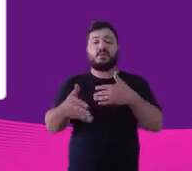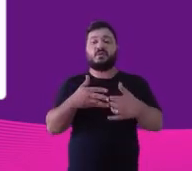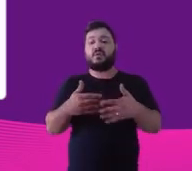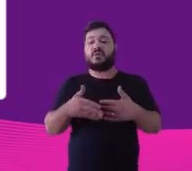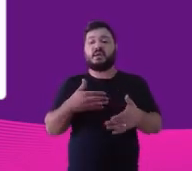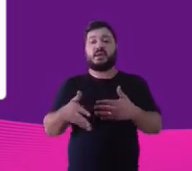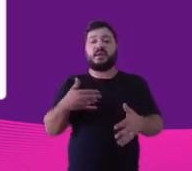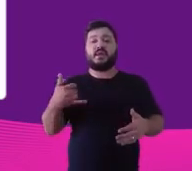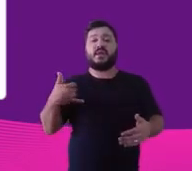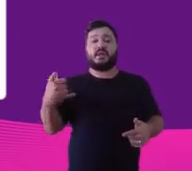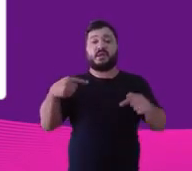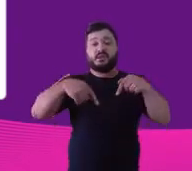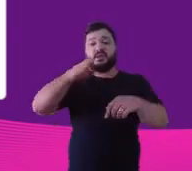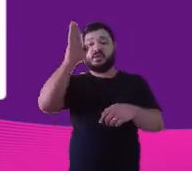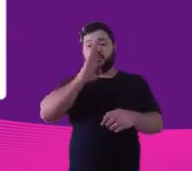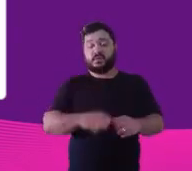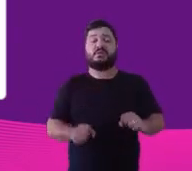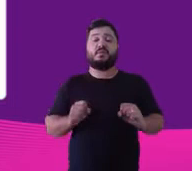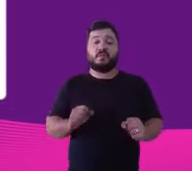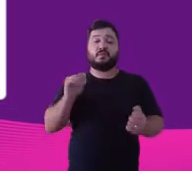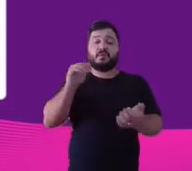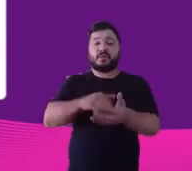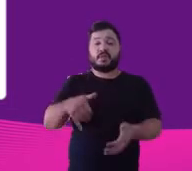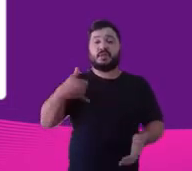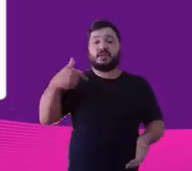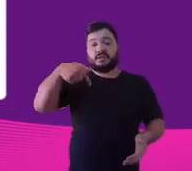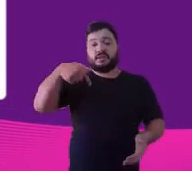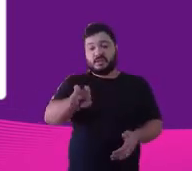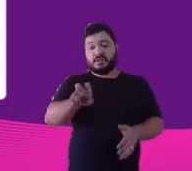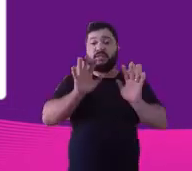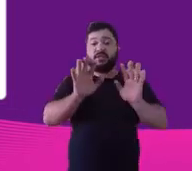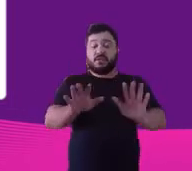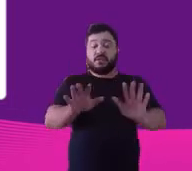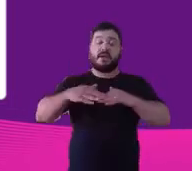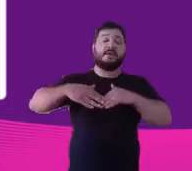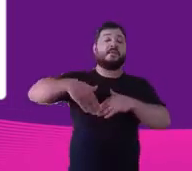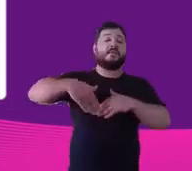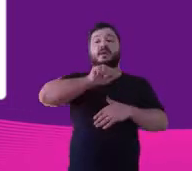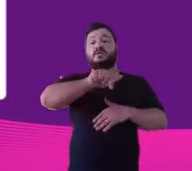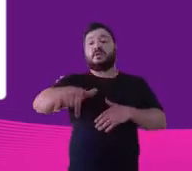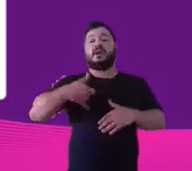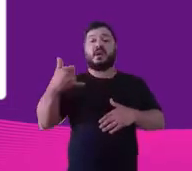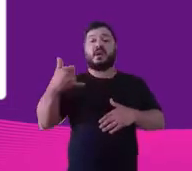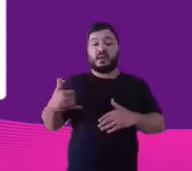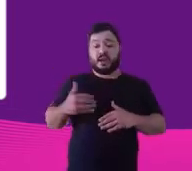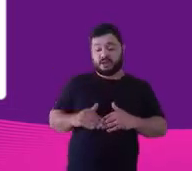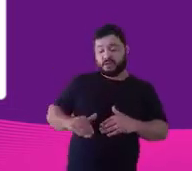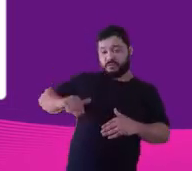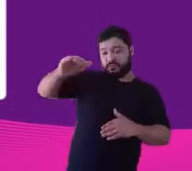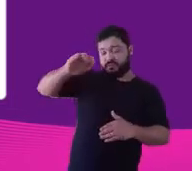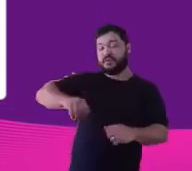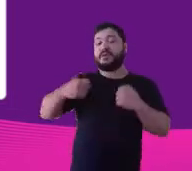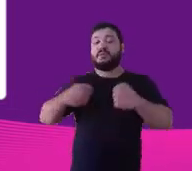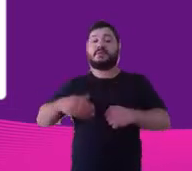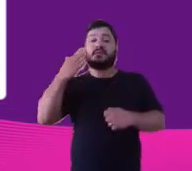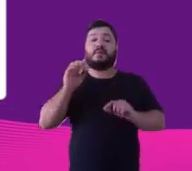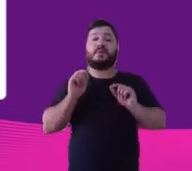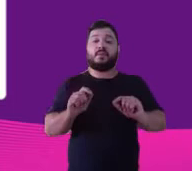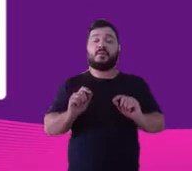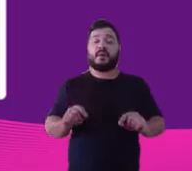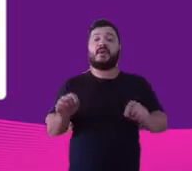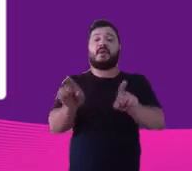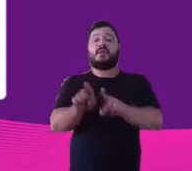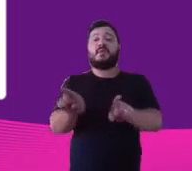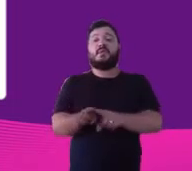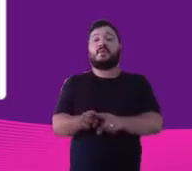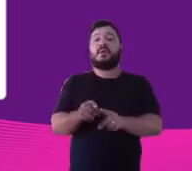qualquer falha do Brasil a gente pode até ser até cinco anos mas mais do que idade que vão acho que a gente deve levar é muito em consideração a